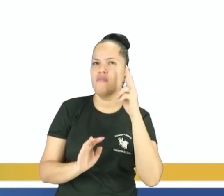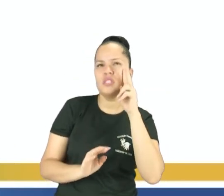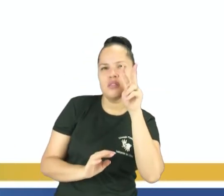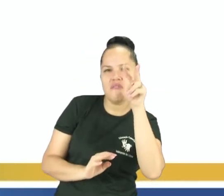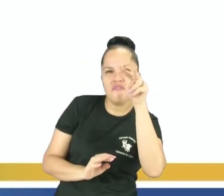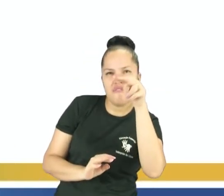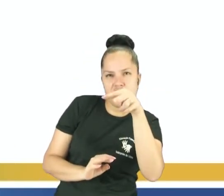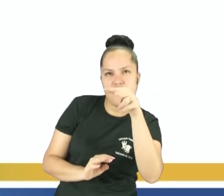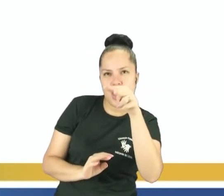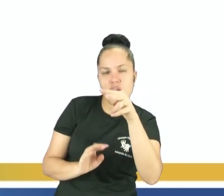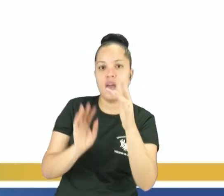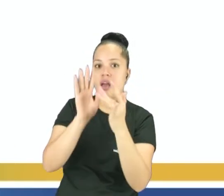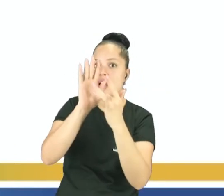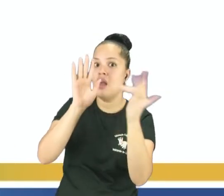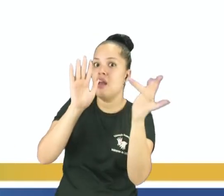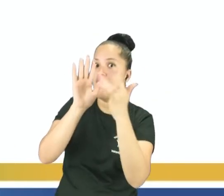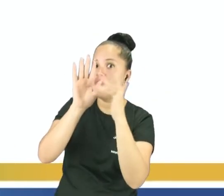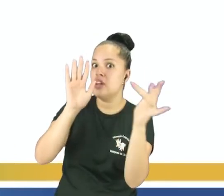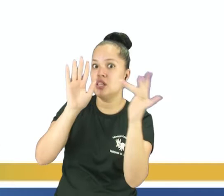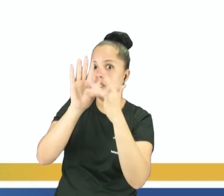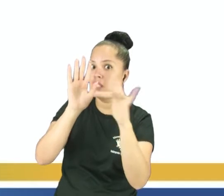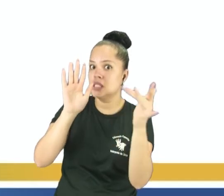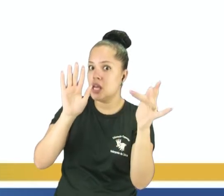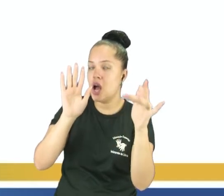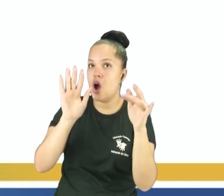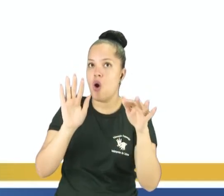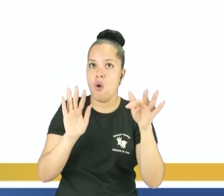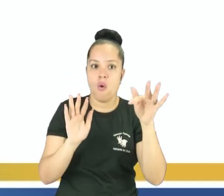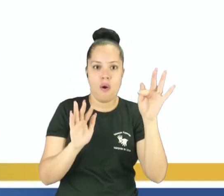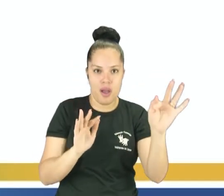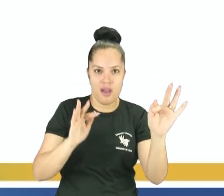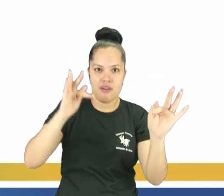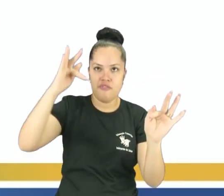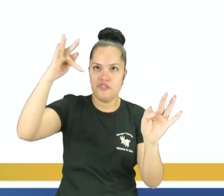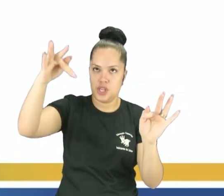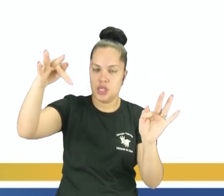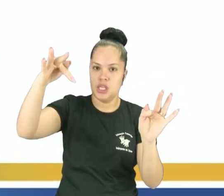ver que se fosse uma reflexão, o F, né, rosa, ele estaria,